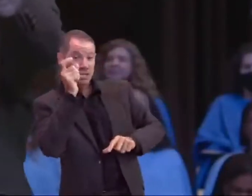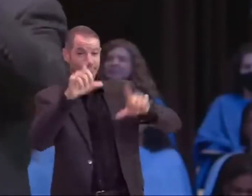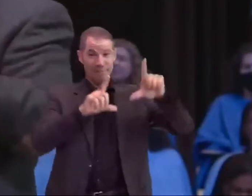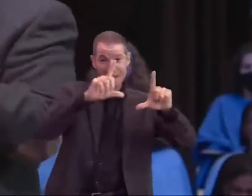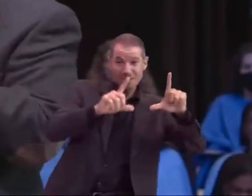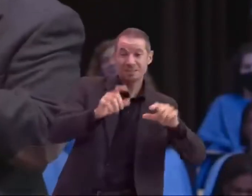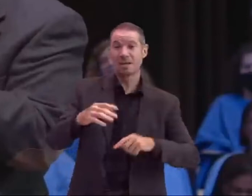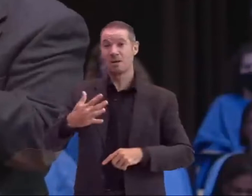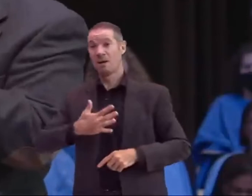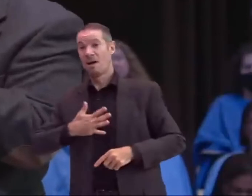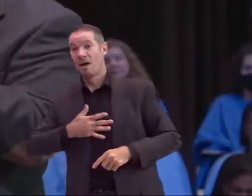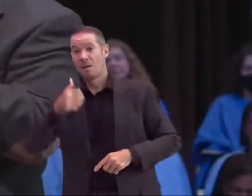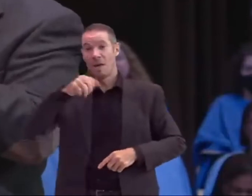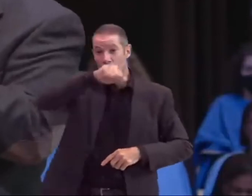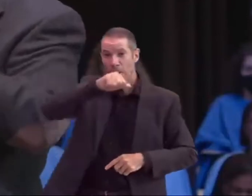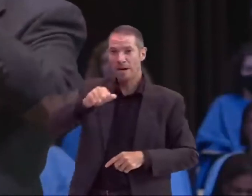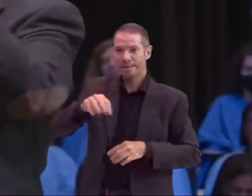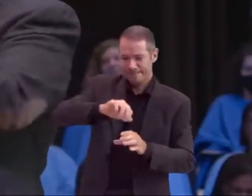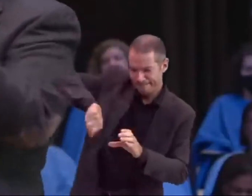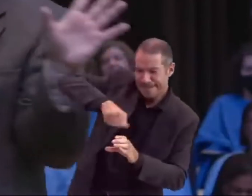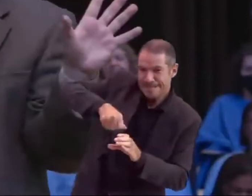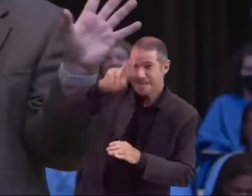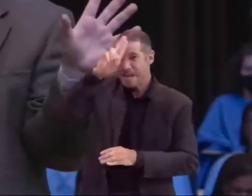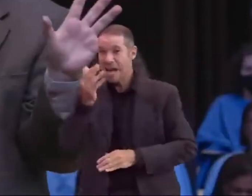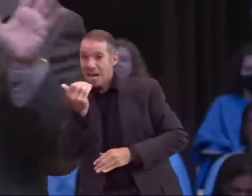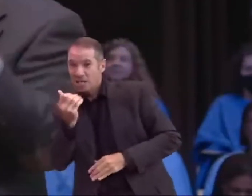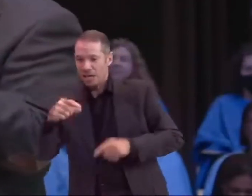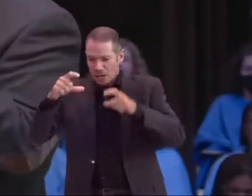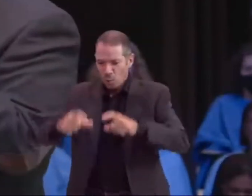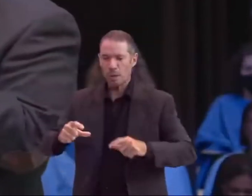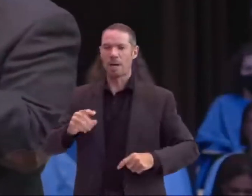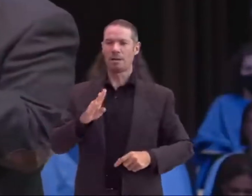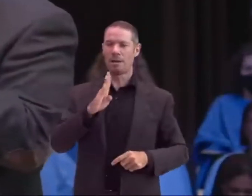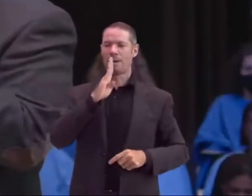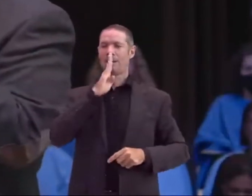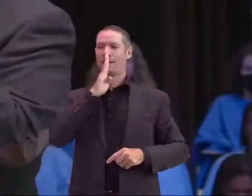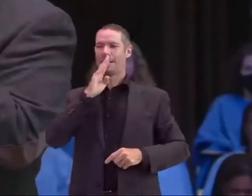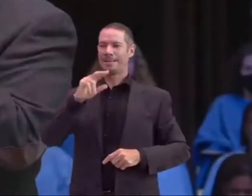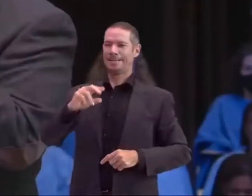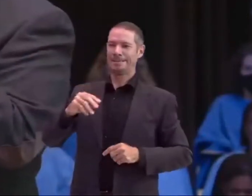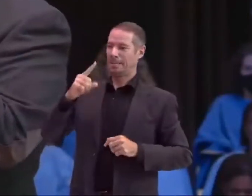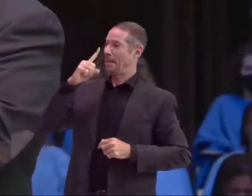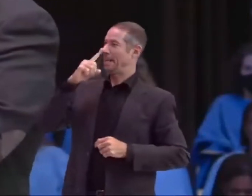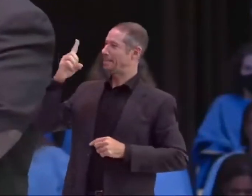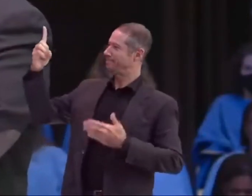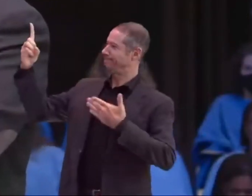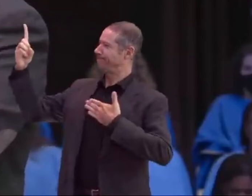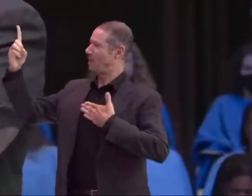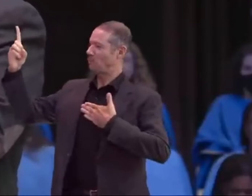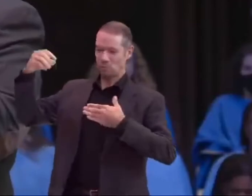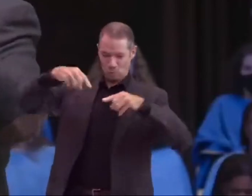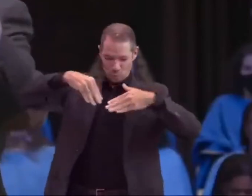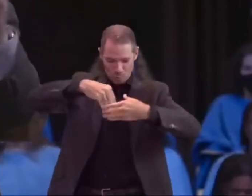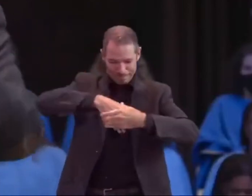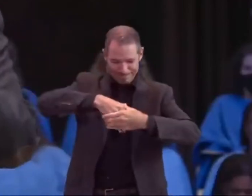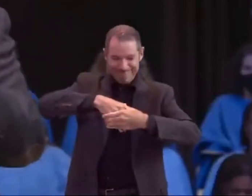a minha mãe estava fazendo a janta, e eu falei: esse aqui é o lugar que eu posso ficar quietinho com Deus. E eu descobri que o lugar da intimidade